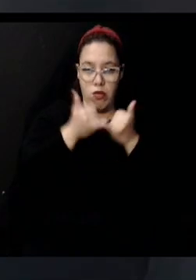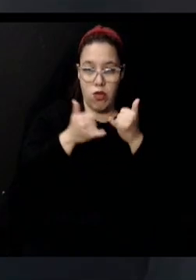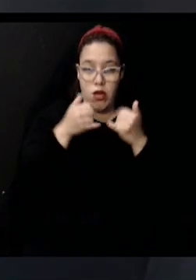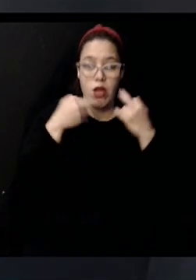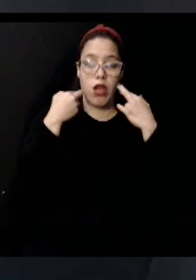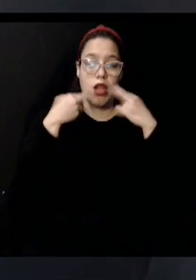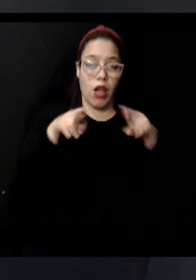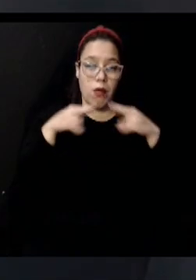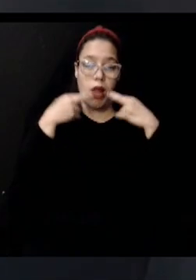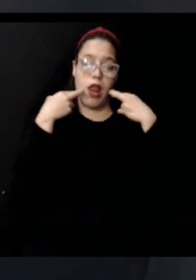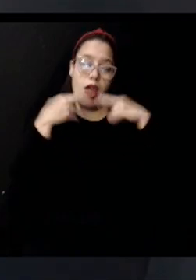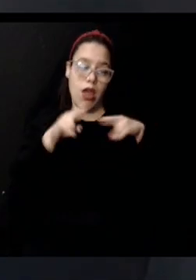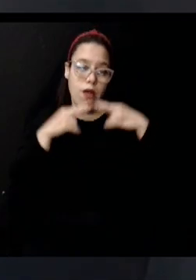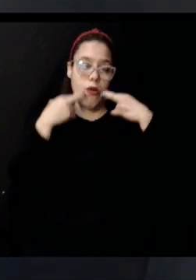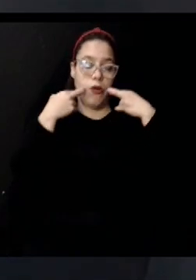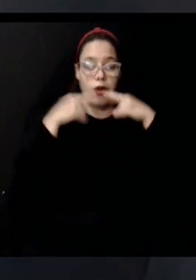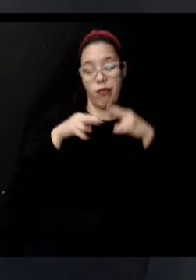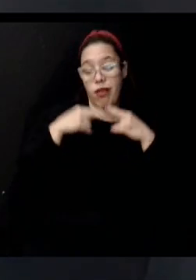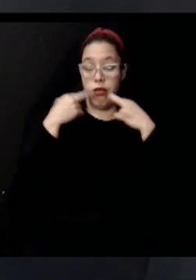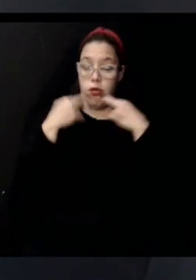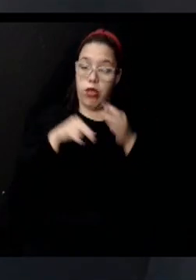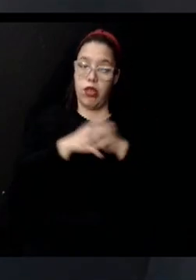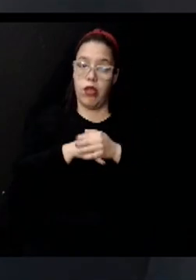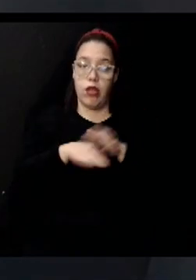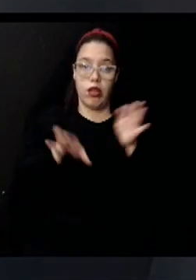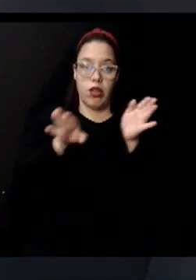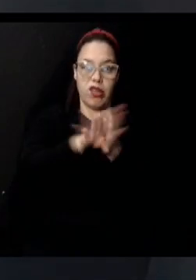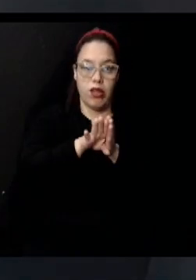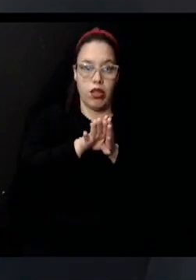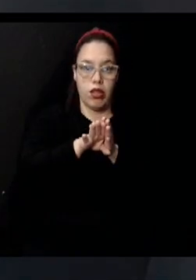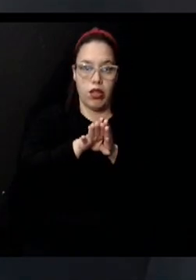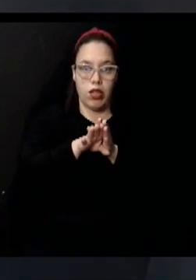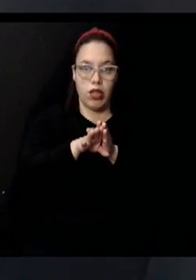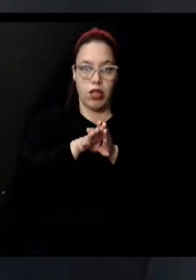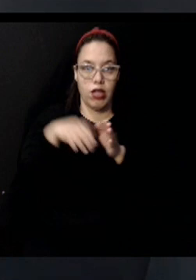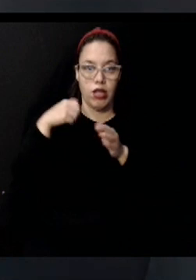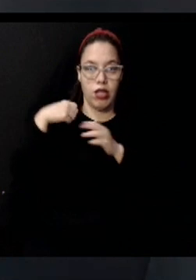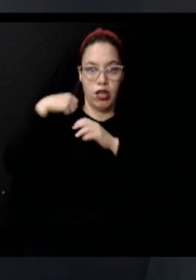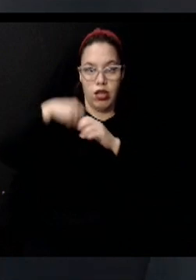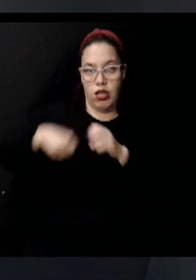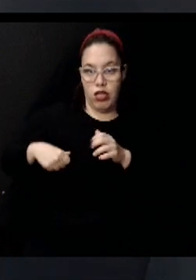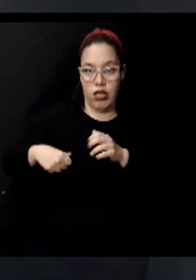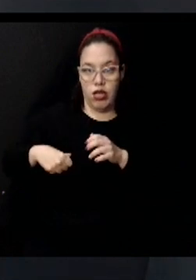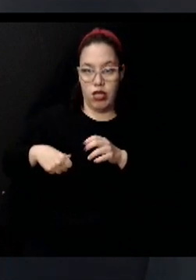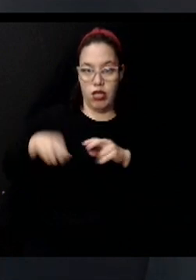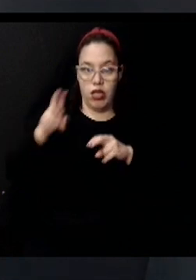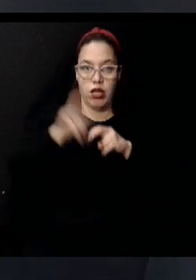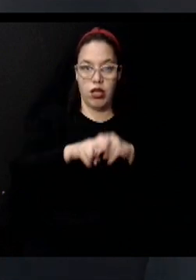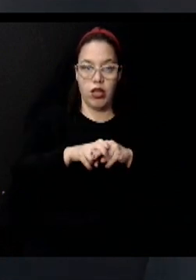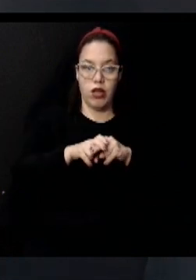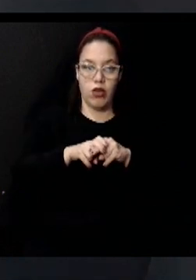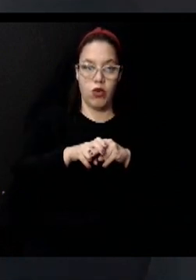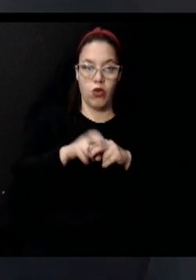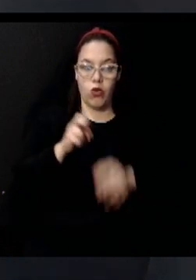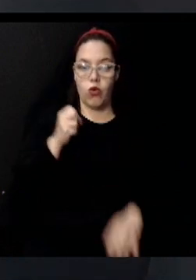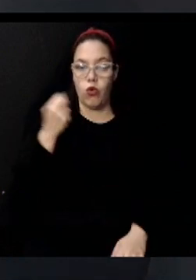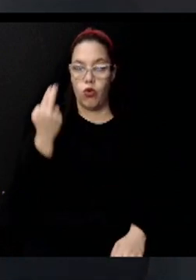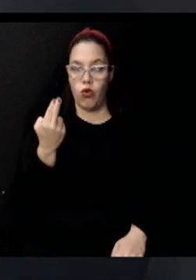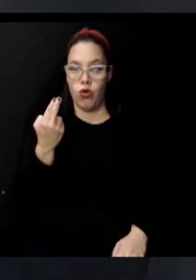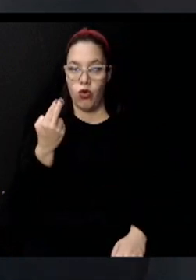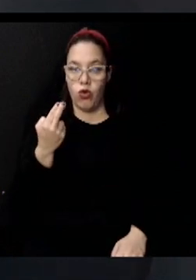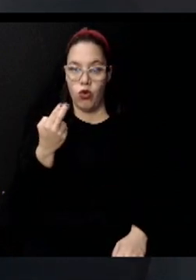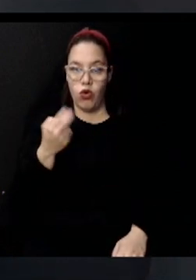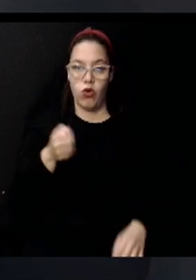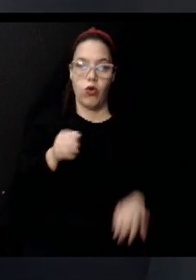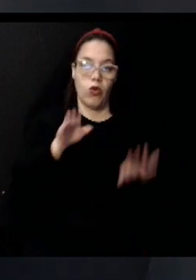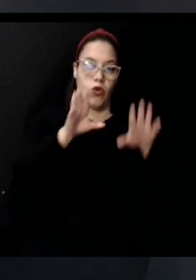de: "Ai, toda vez que ela chega, ela coloca aquela bolsa em cima da cadeira do escritório", ou "Ai, ele coloca a toalha molhada", mas